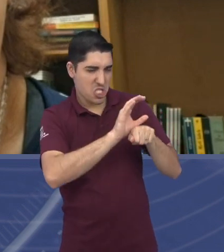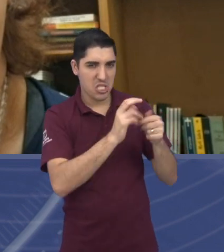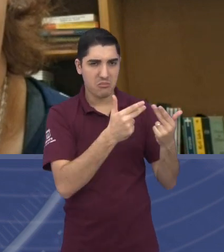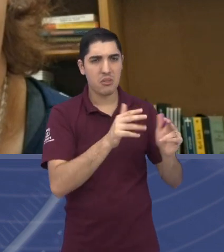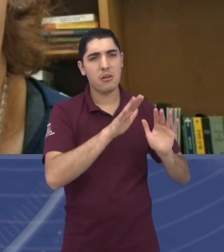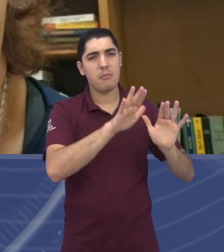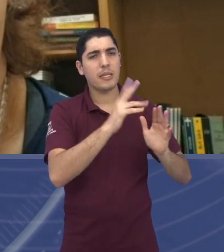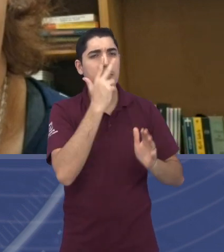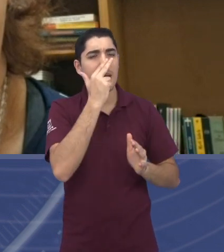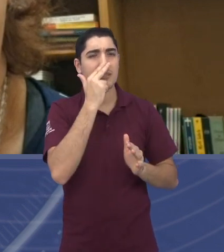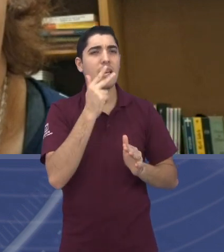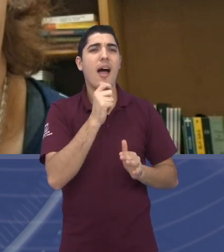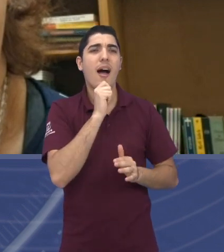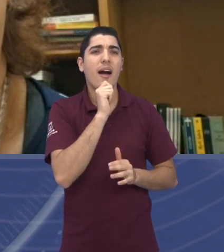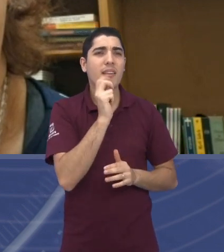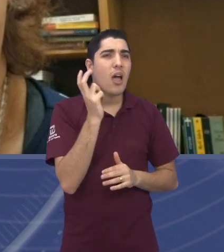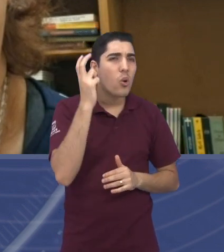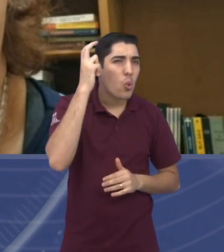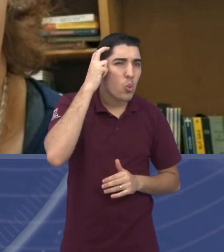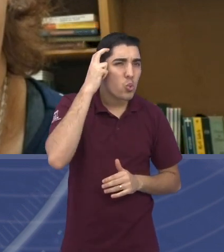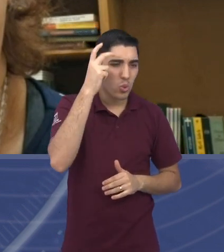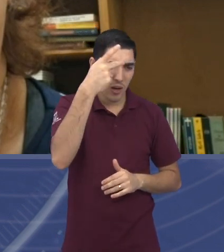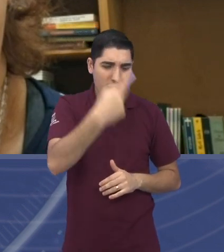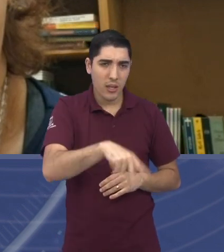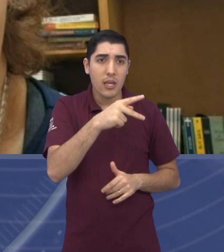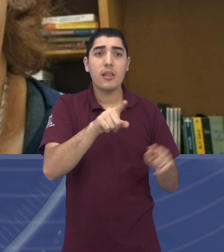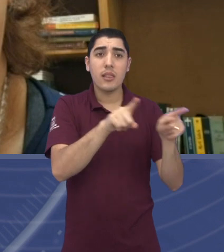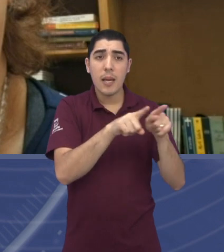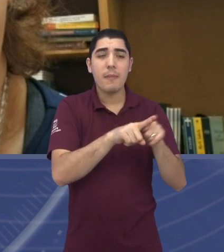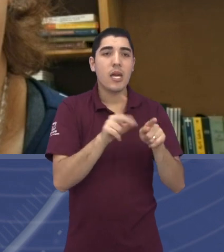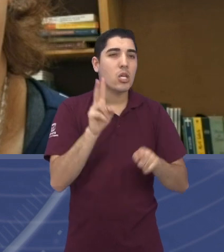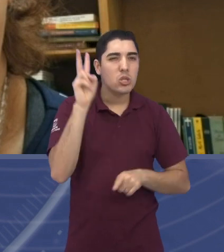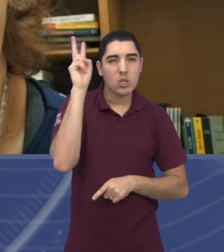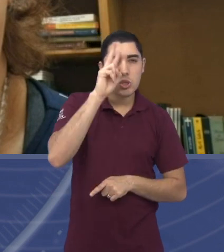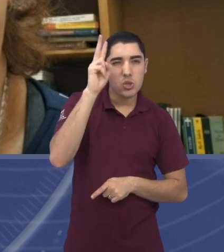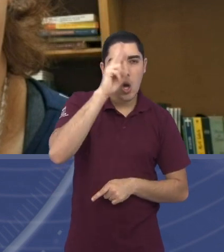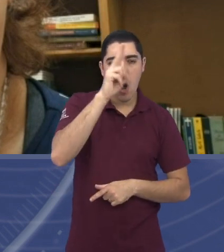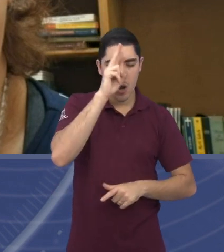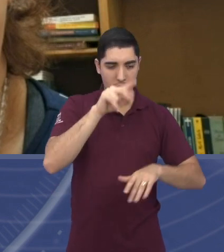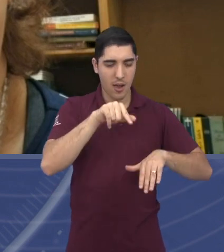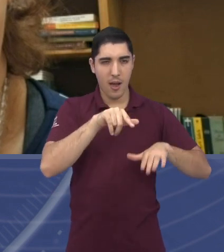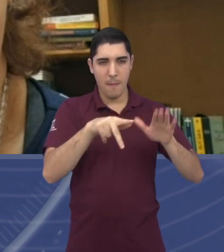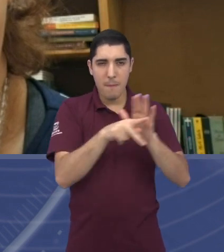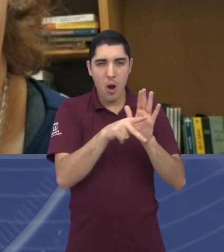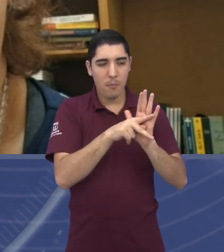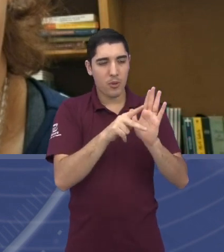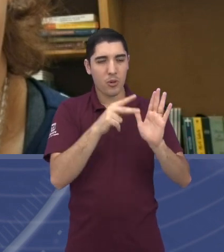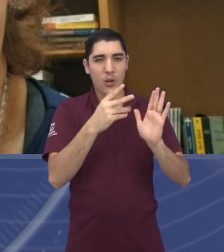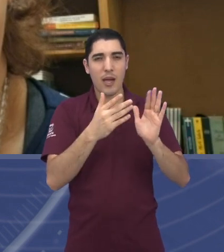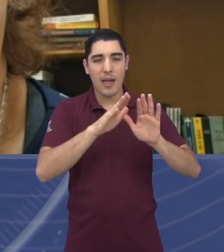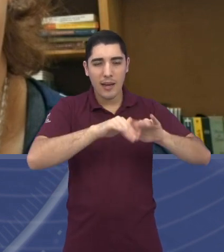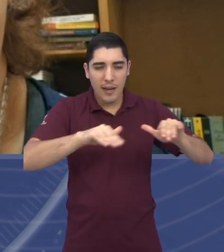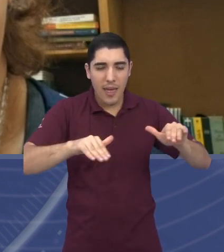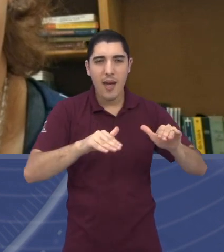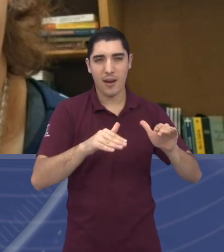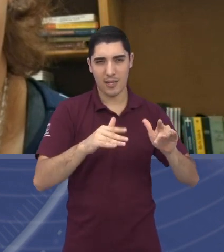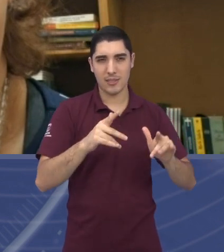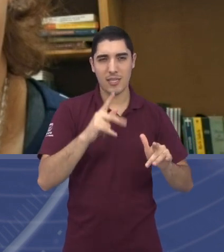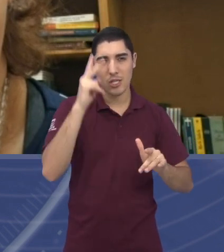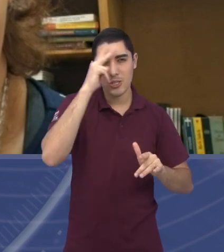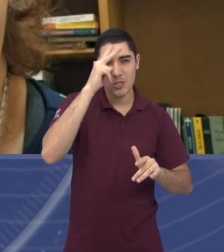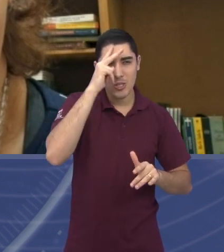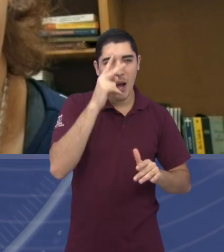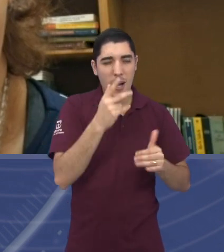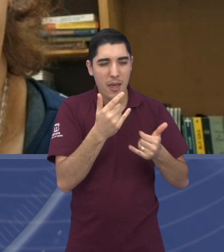vezes a gente não percebe. Nas próprias histórias infantis, a gente pega os clássicos, os contos de fadas, as mulheres